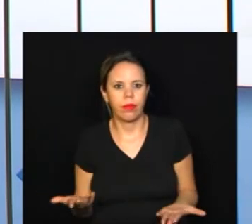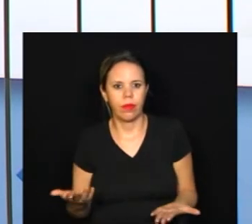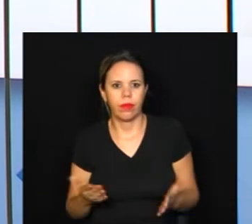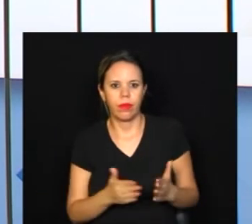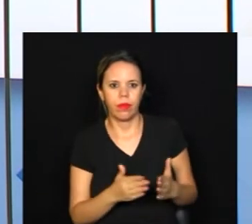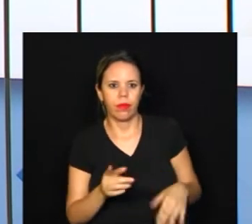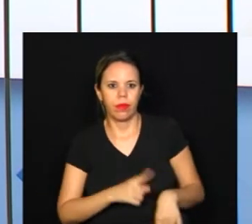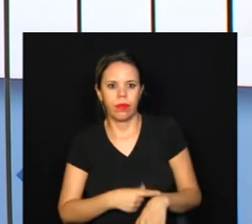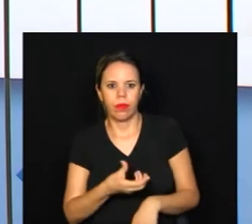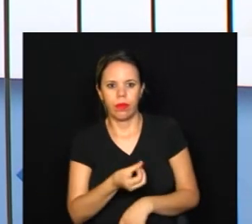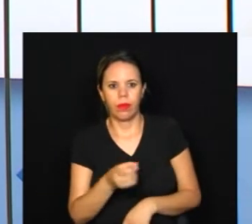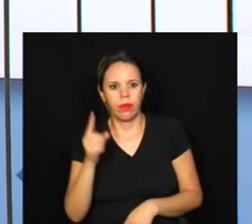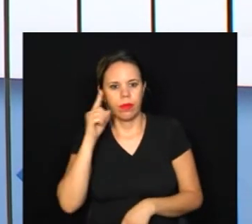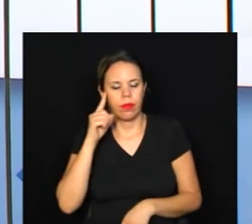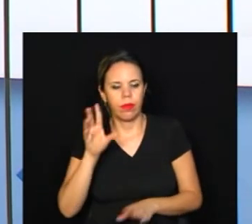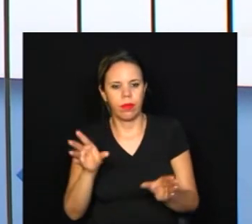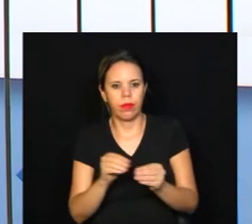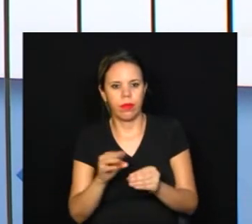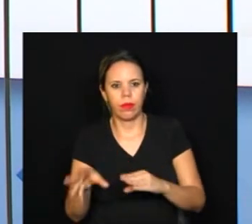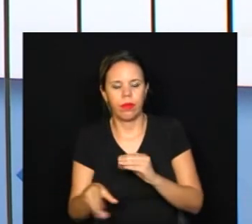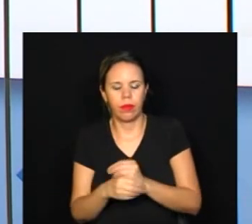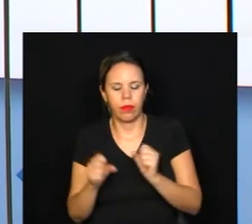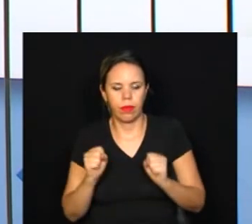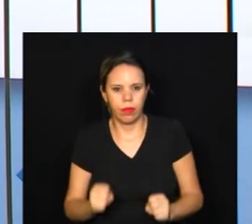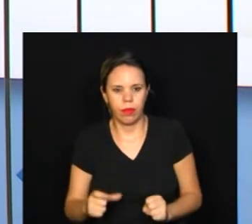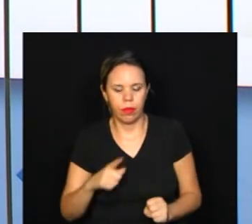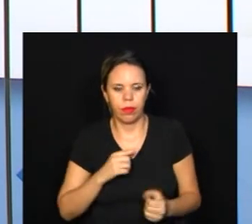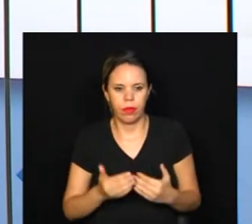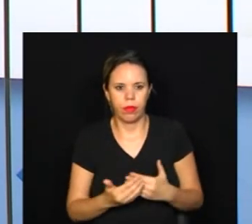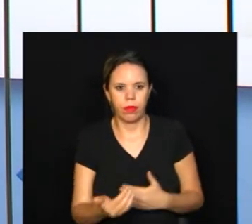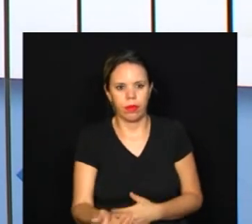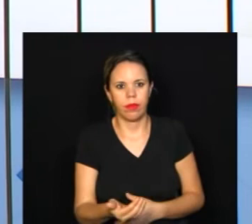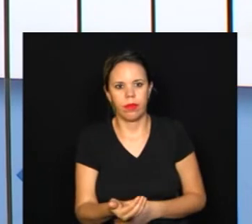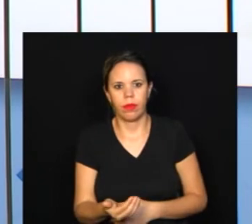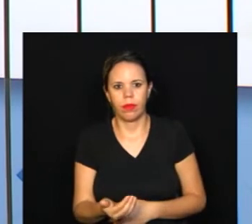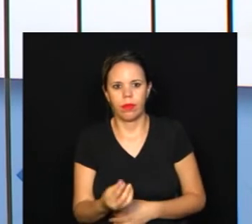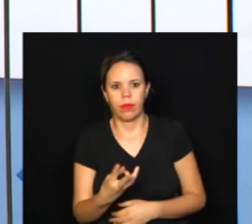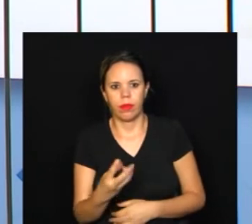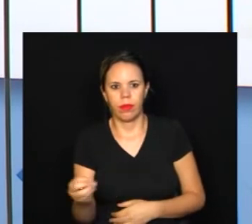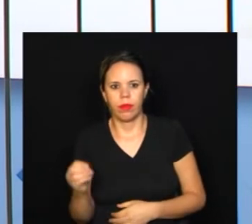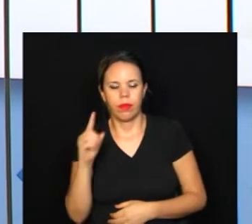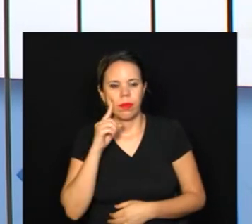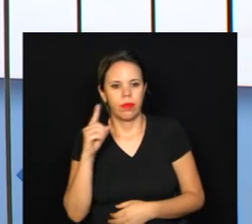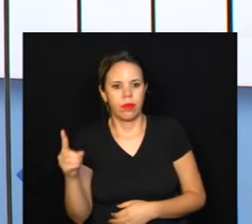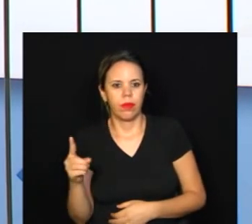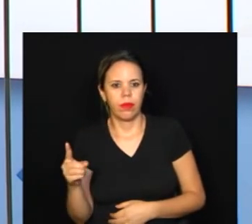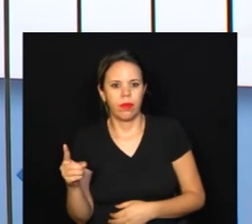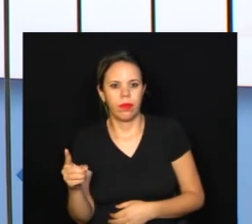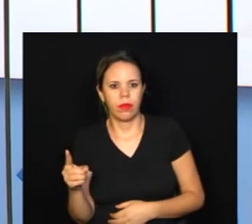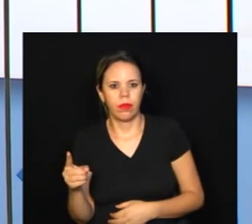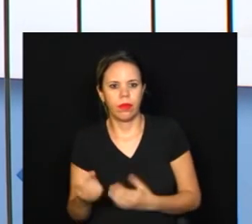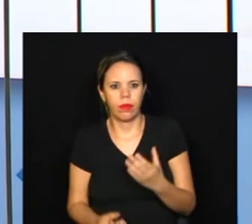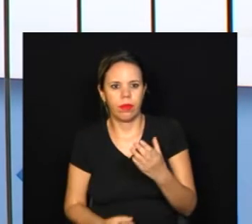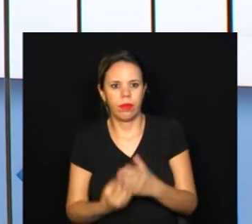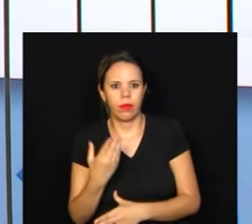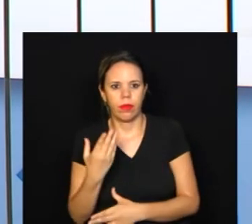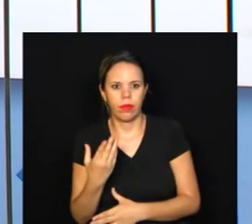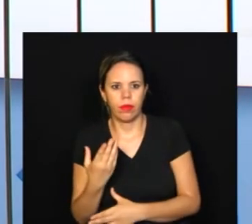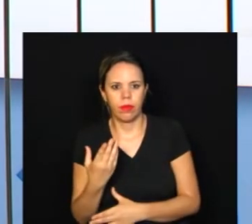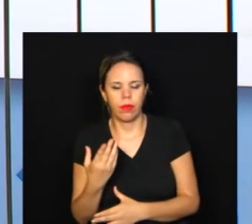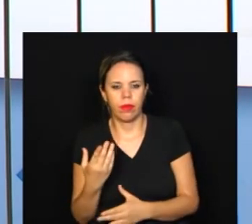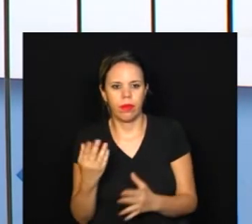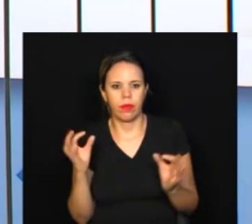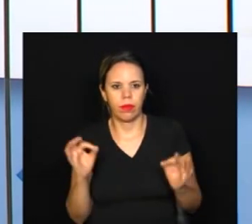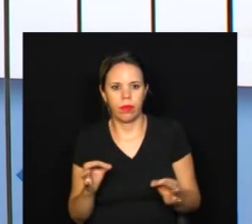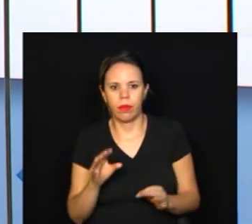de 60 dias para sua conclusão, podendo ser prorrogado por mais 30 dias e vai ocorrer em